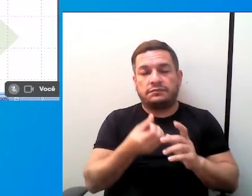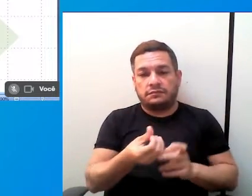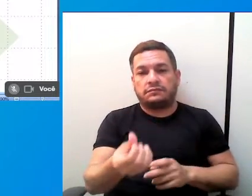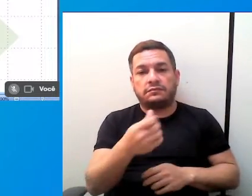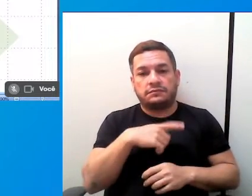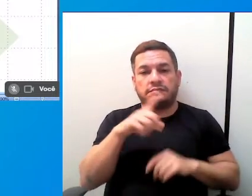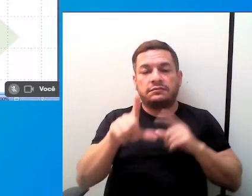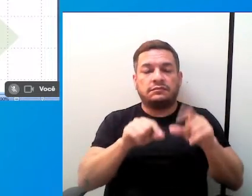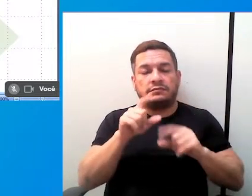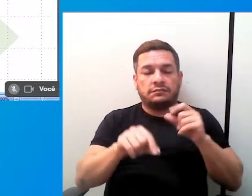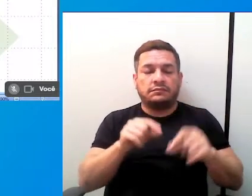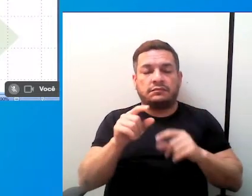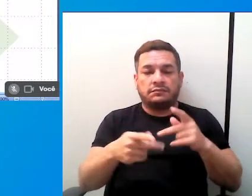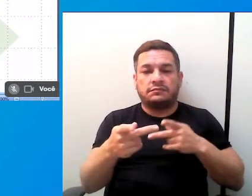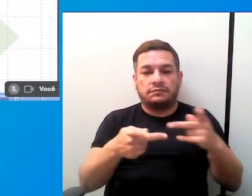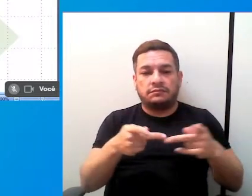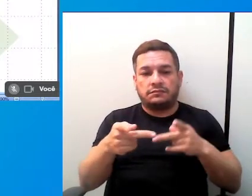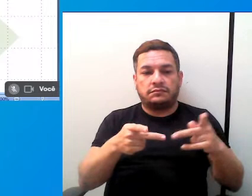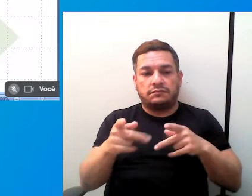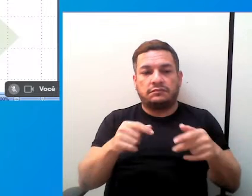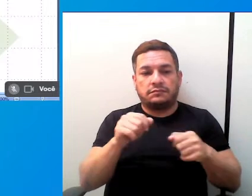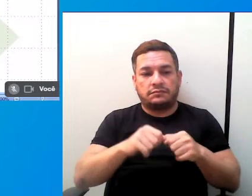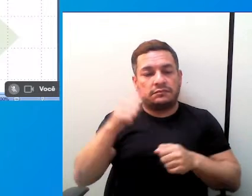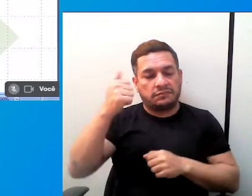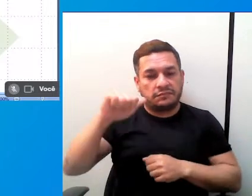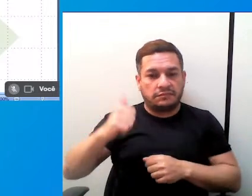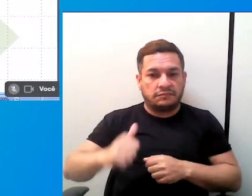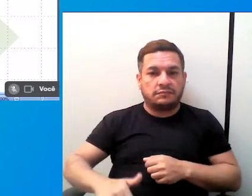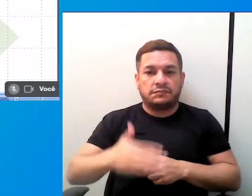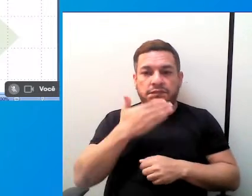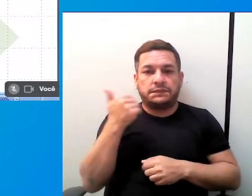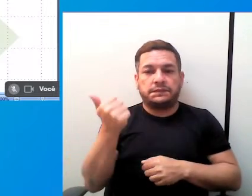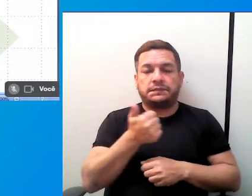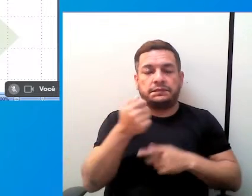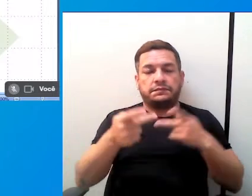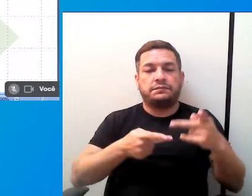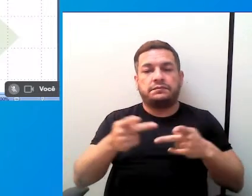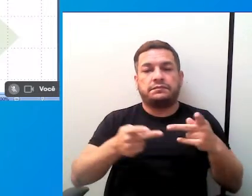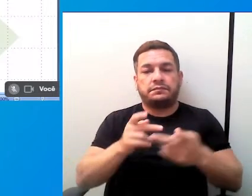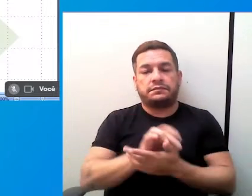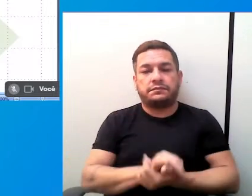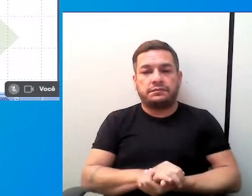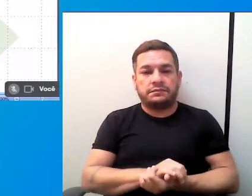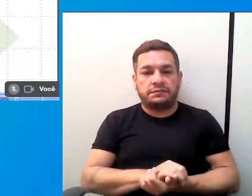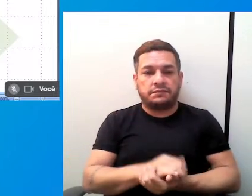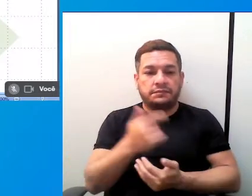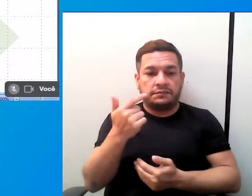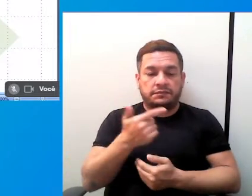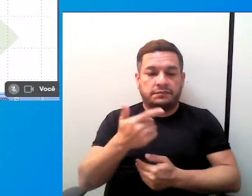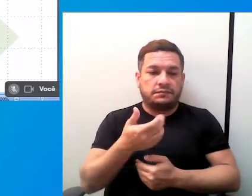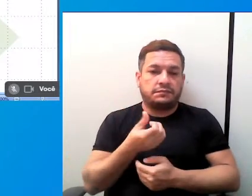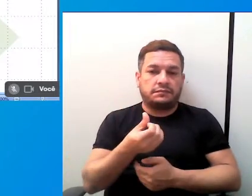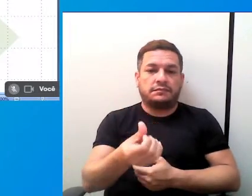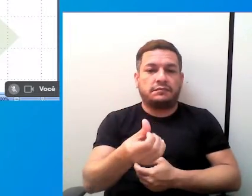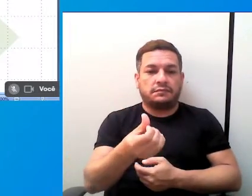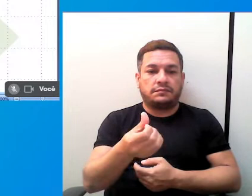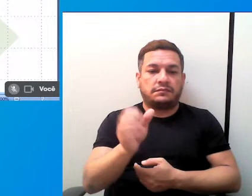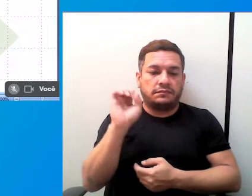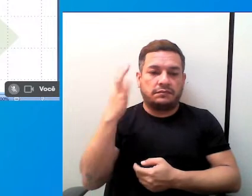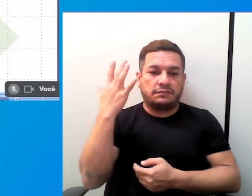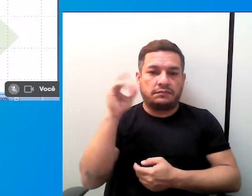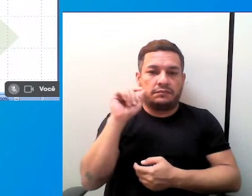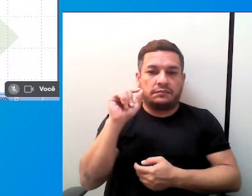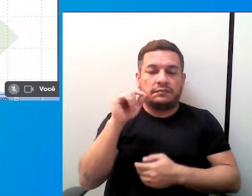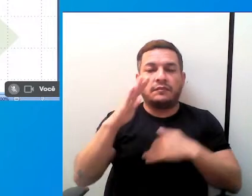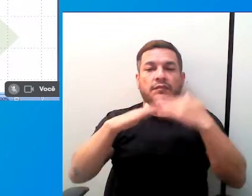são selecionados os projetos, é feita a avaliação e melhorias nesses projetos. No segundo semestre, ocorre